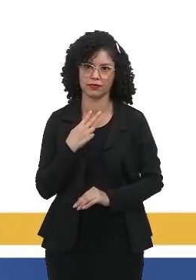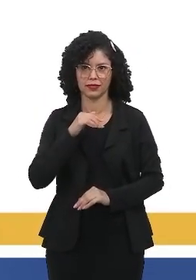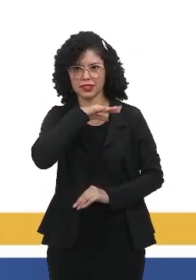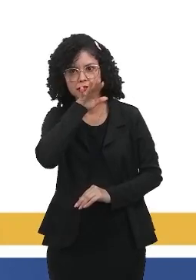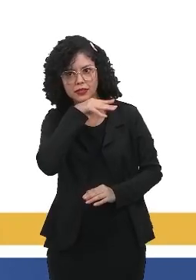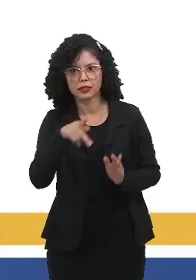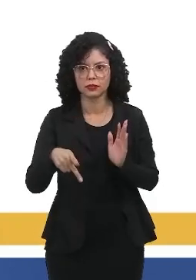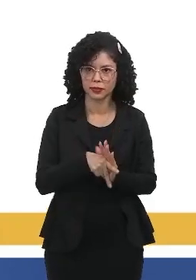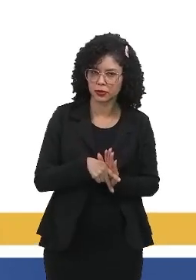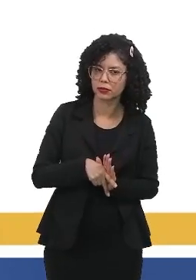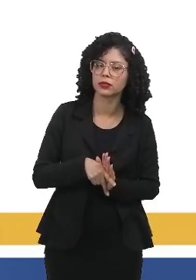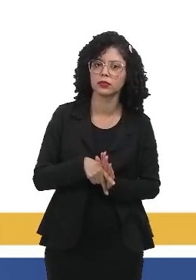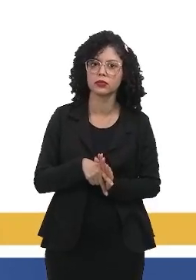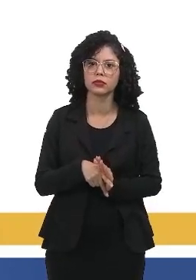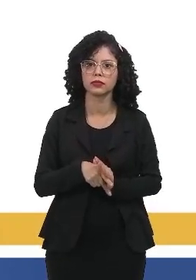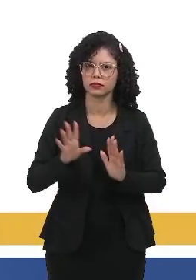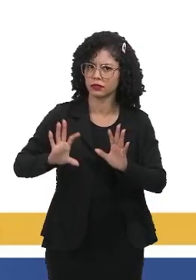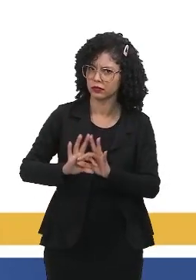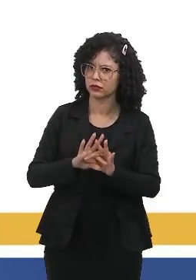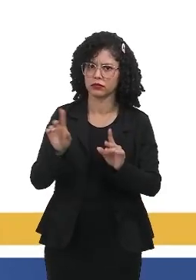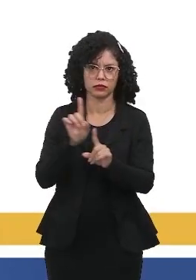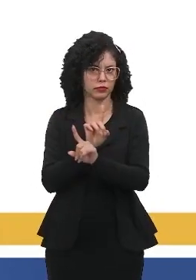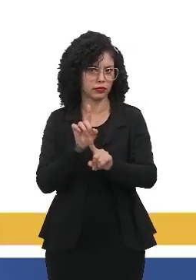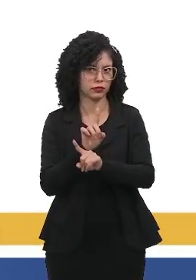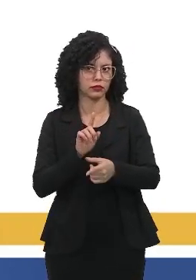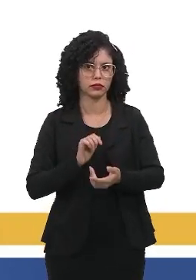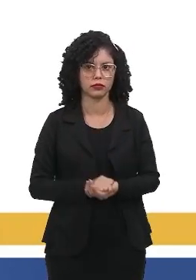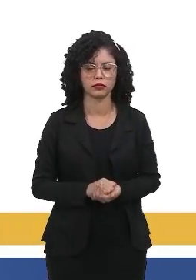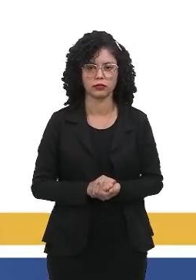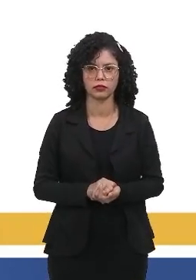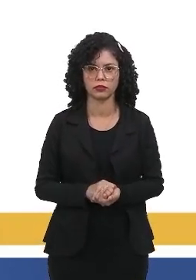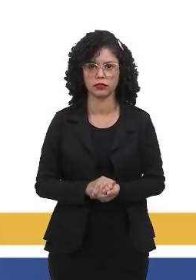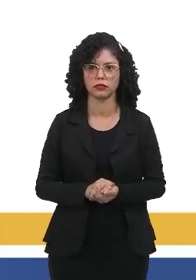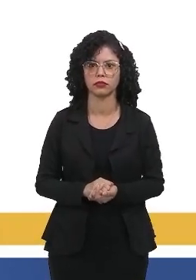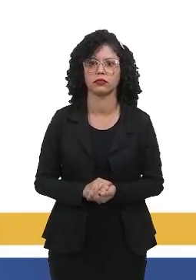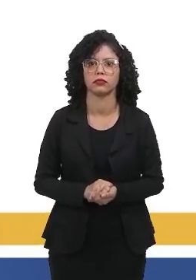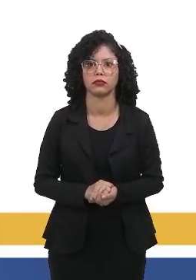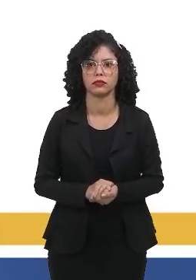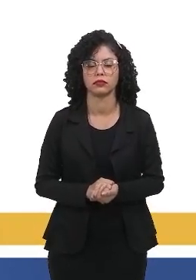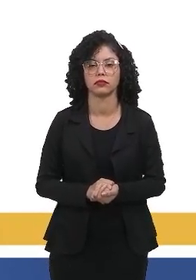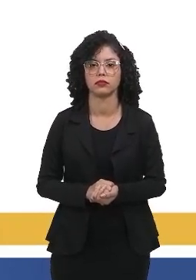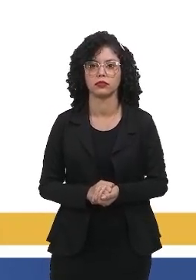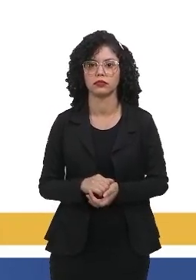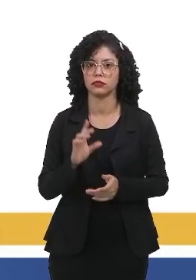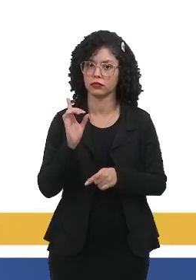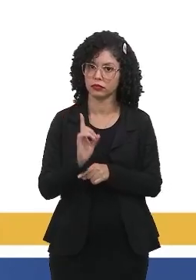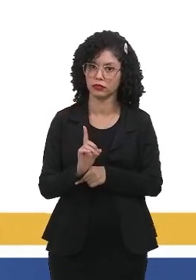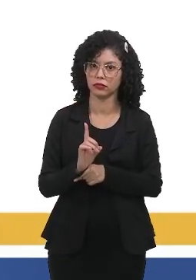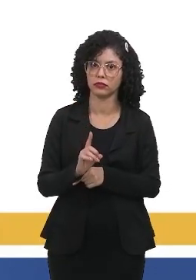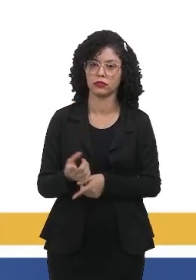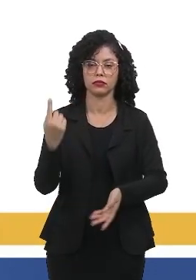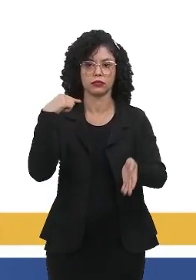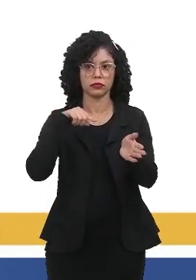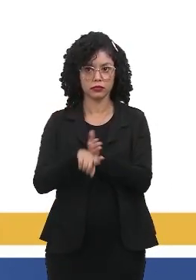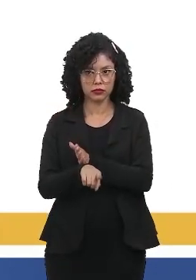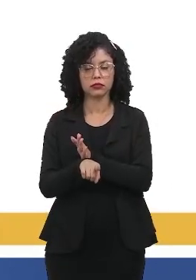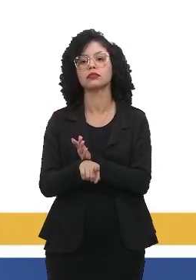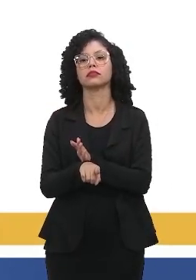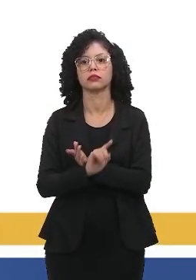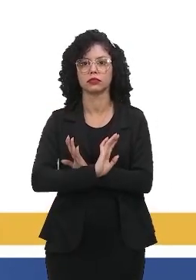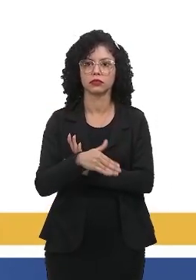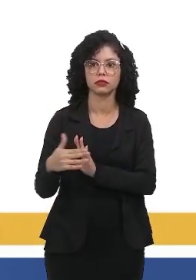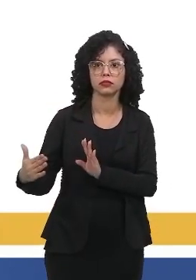é urbanas e esse vínculo também não não gera esse efeito desconcertante né letra D